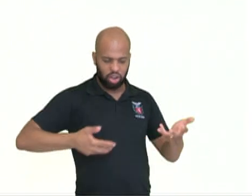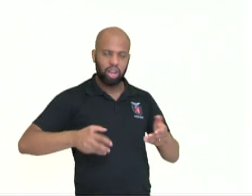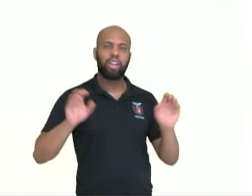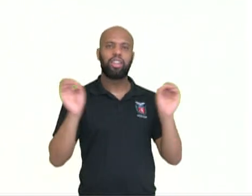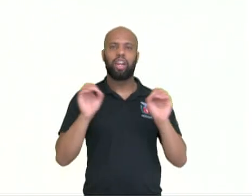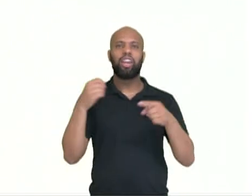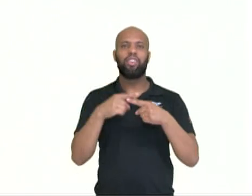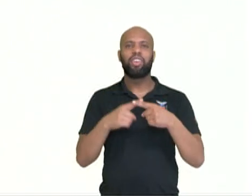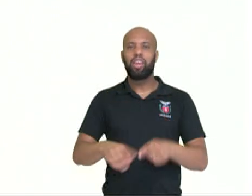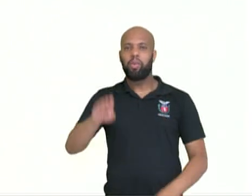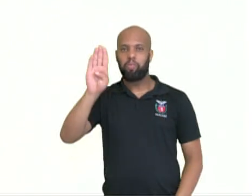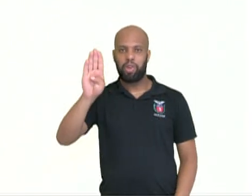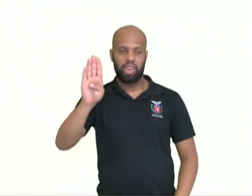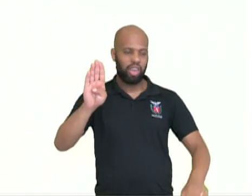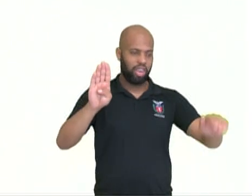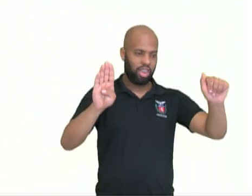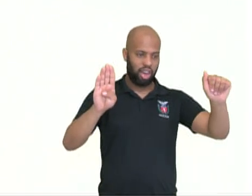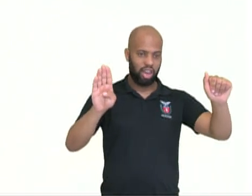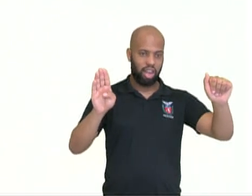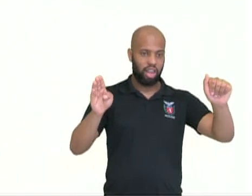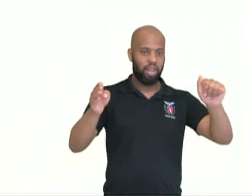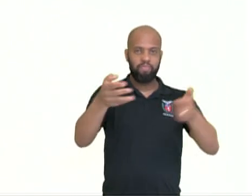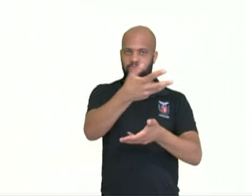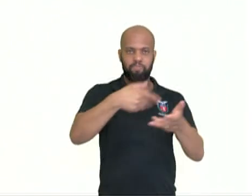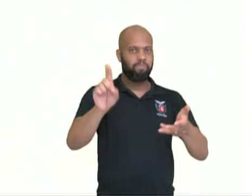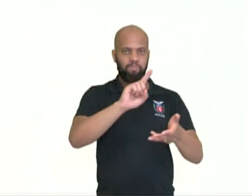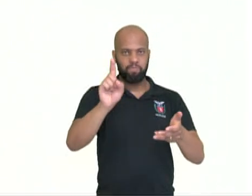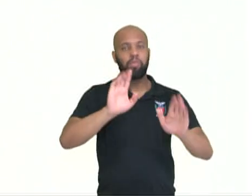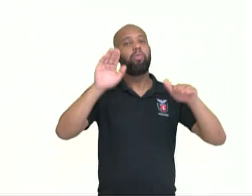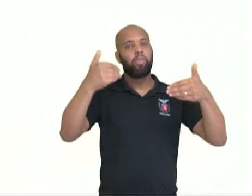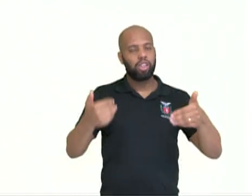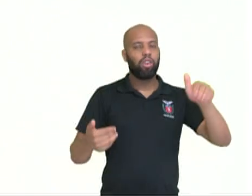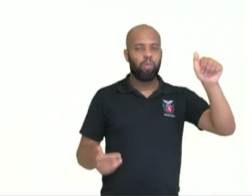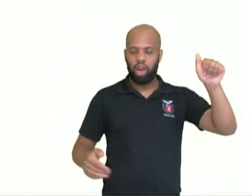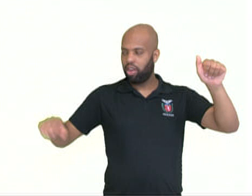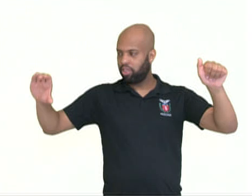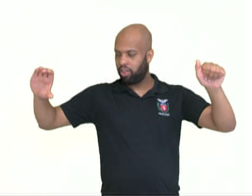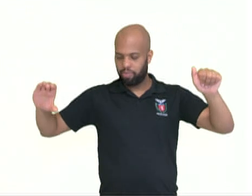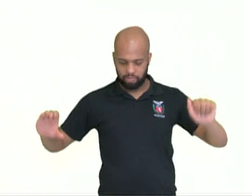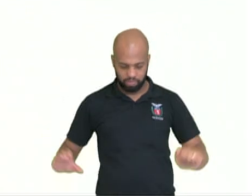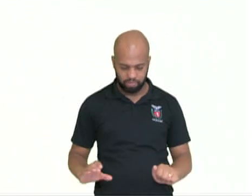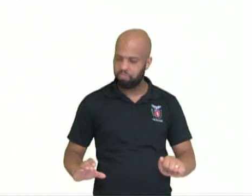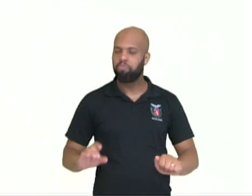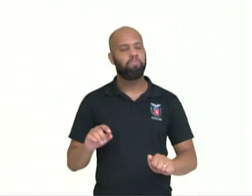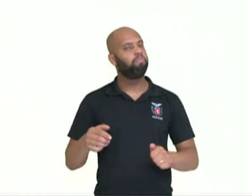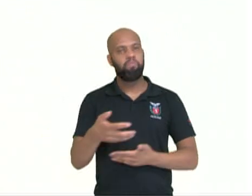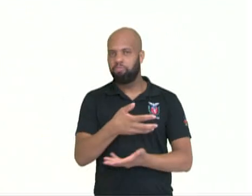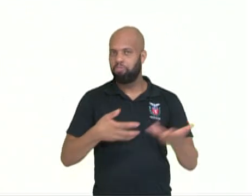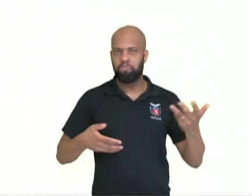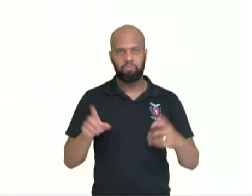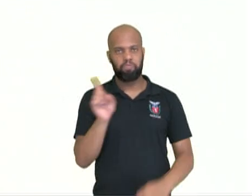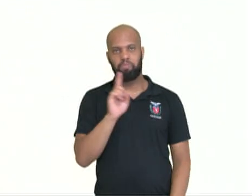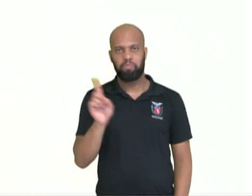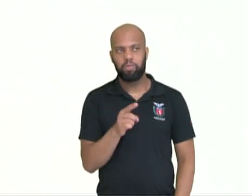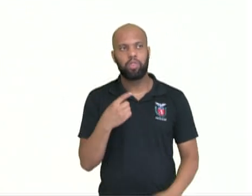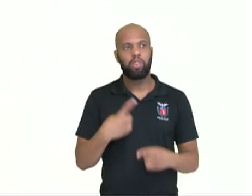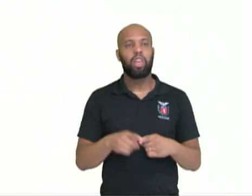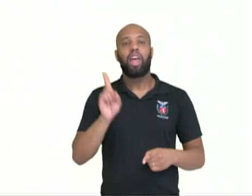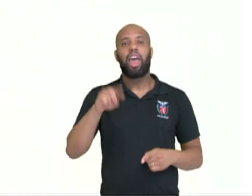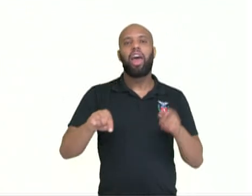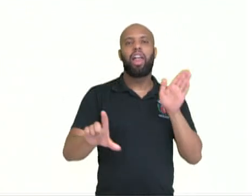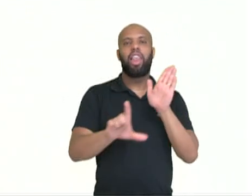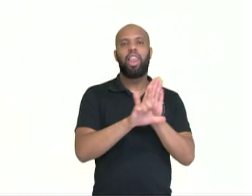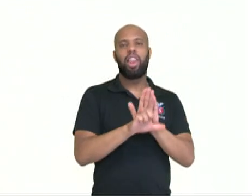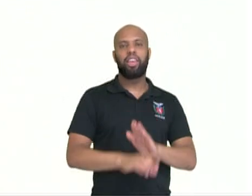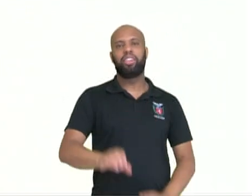temperatura física. Portanto, é a substância B que calibra o termômetro A e é a lei zero que garante